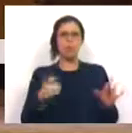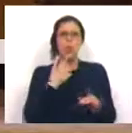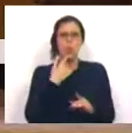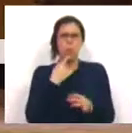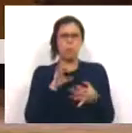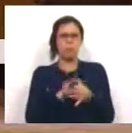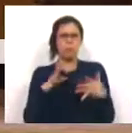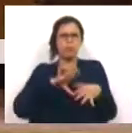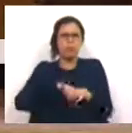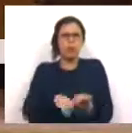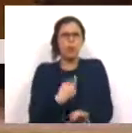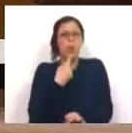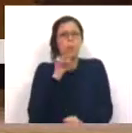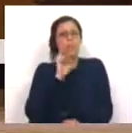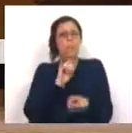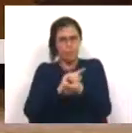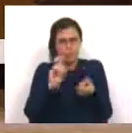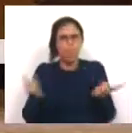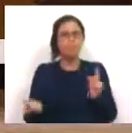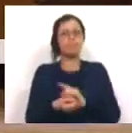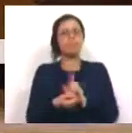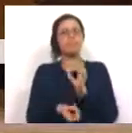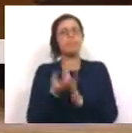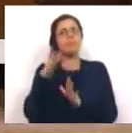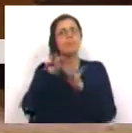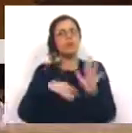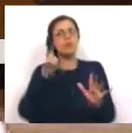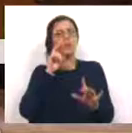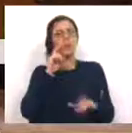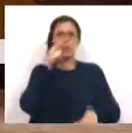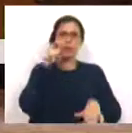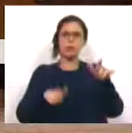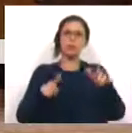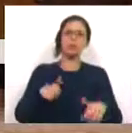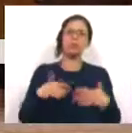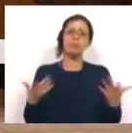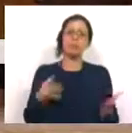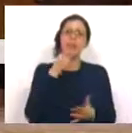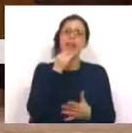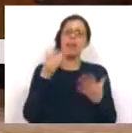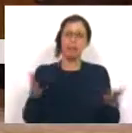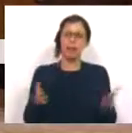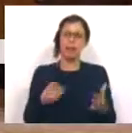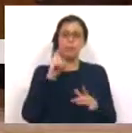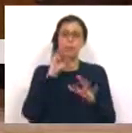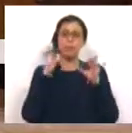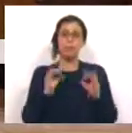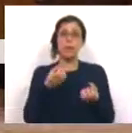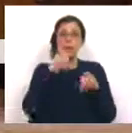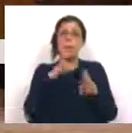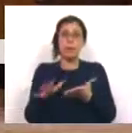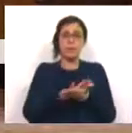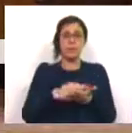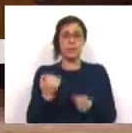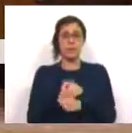sobremaneira desastroso e que importa invertê-lo para criar condições de segurança das populações, do território e de garantia de não perdermos